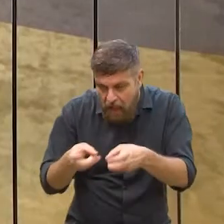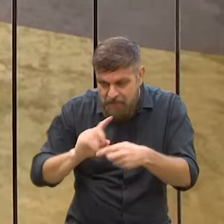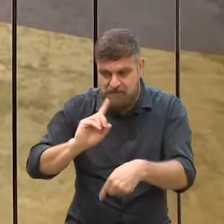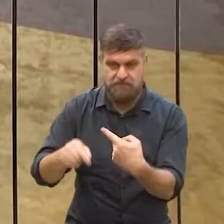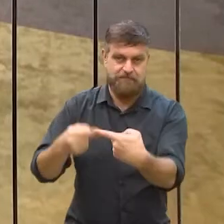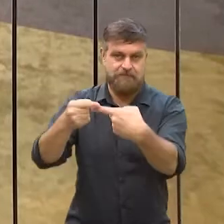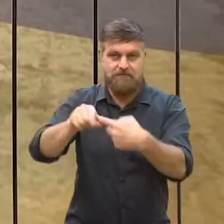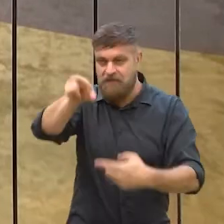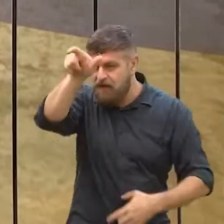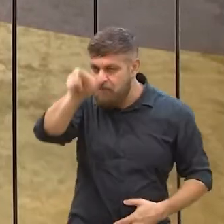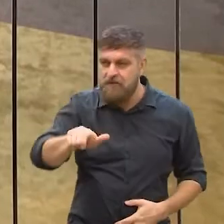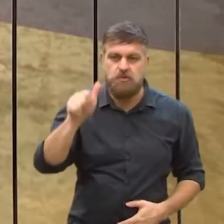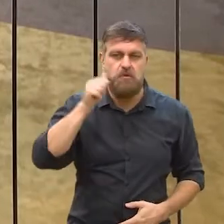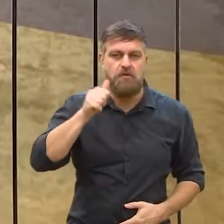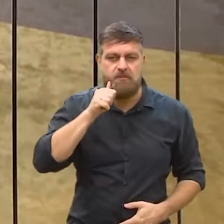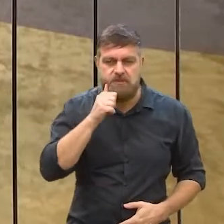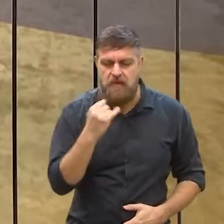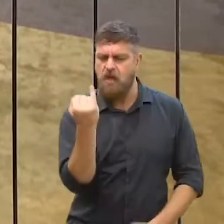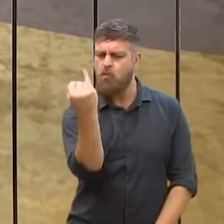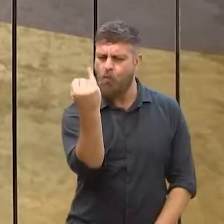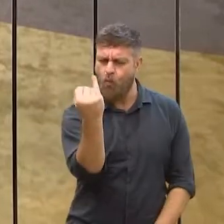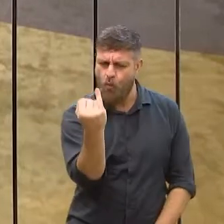vê o paciente ali